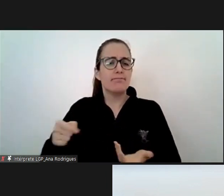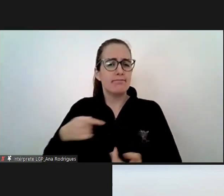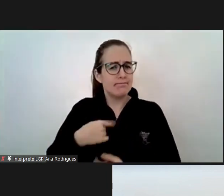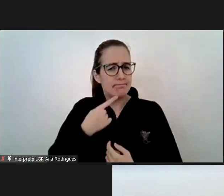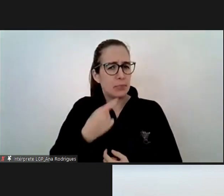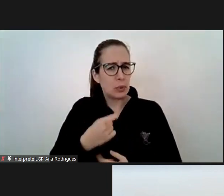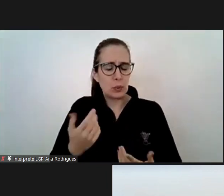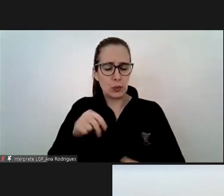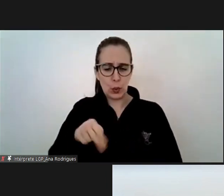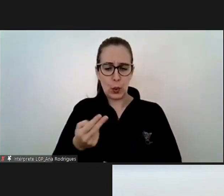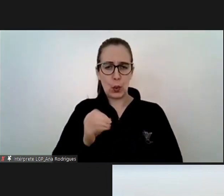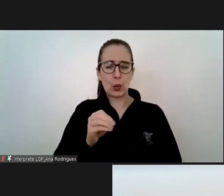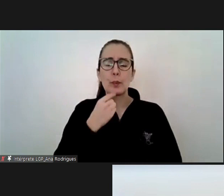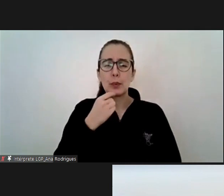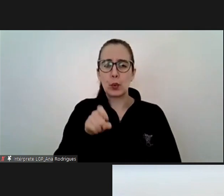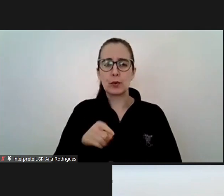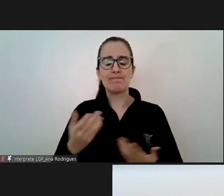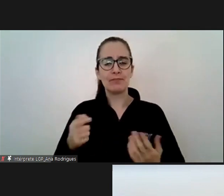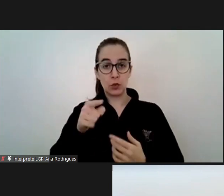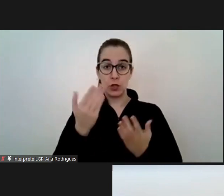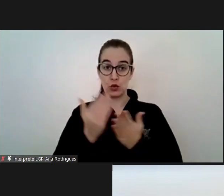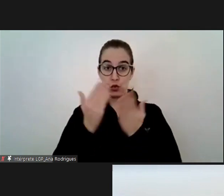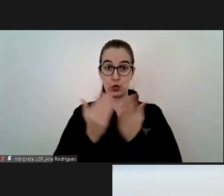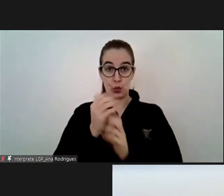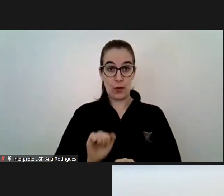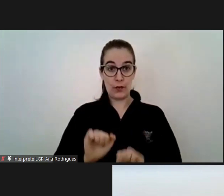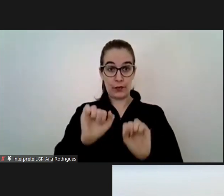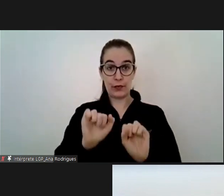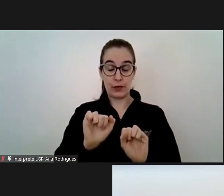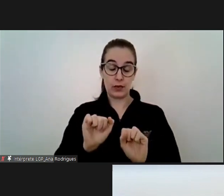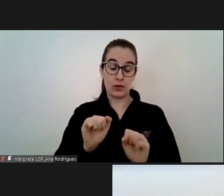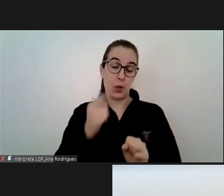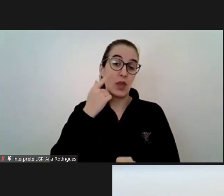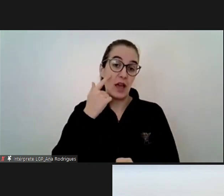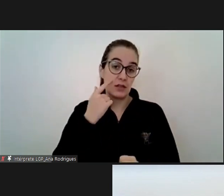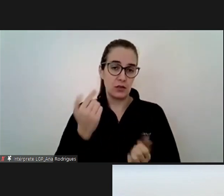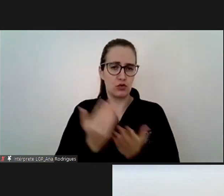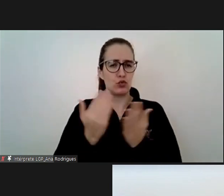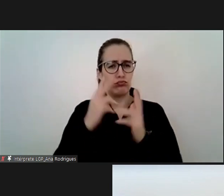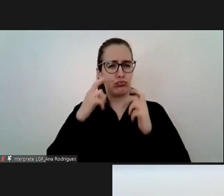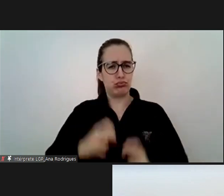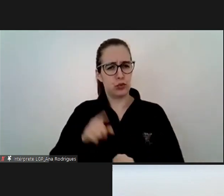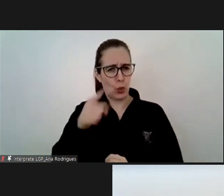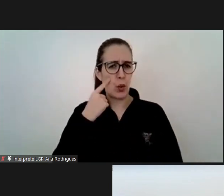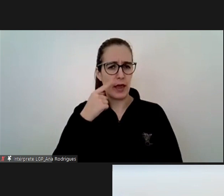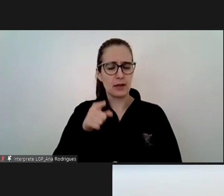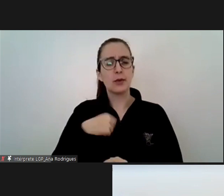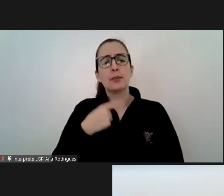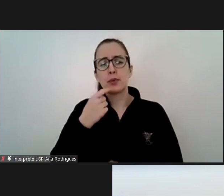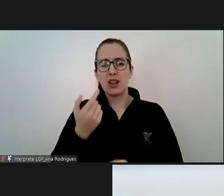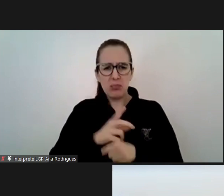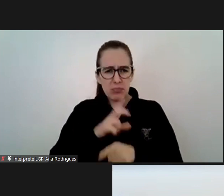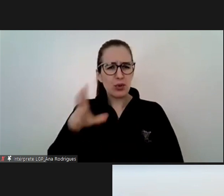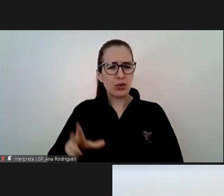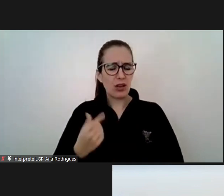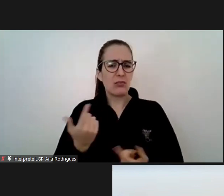dos estudos que conhece, se eventualmente o porquê desta abstenção portuguesa, se temos